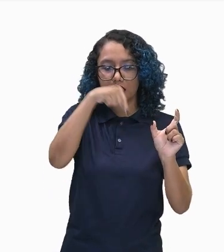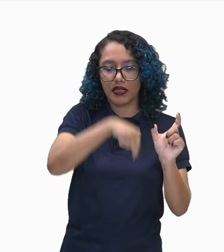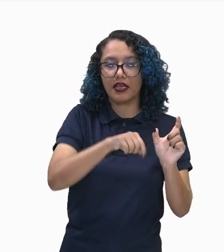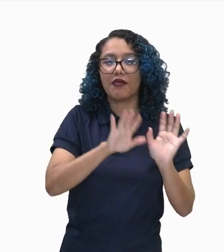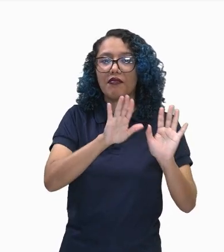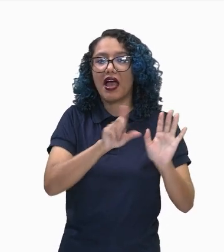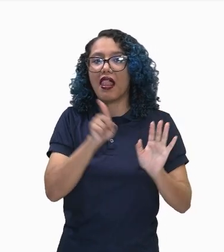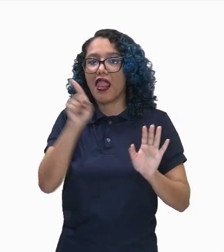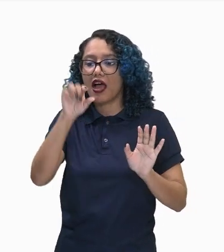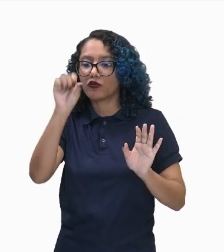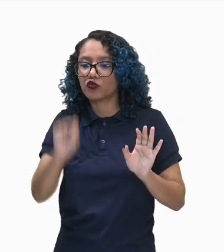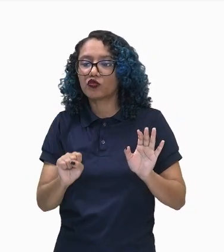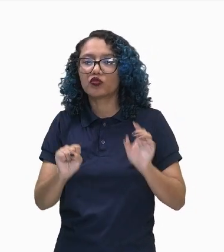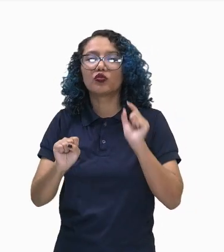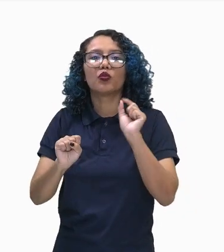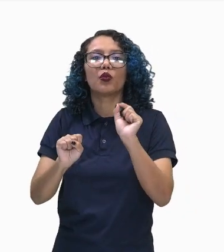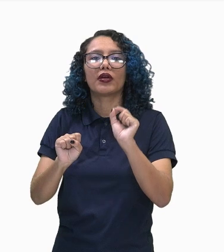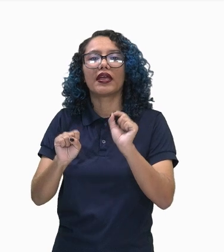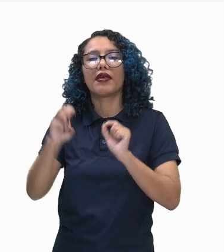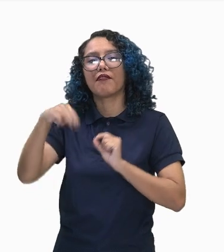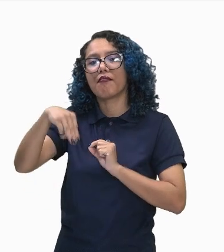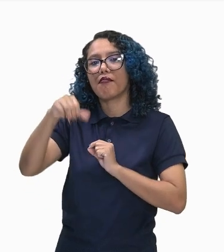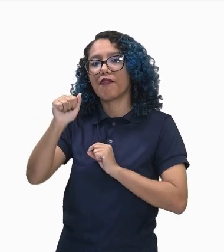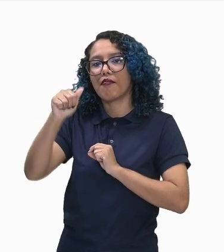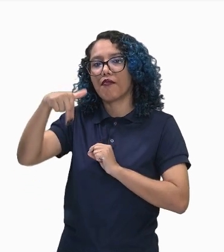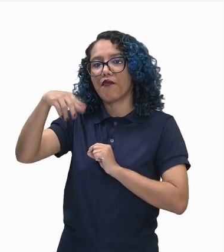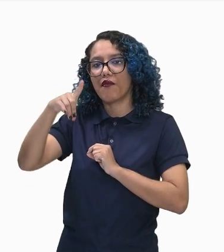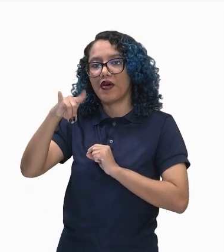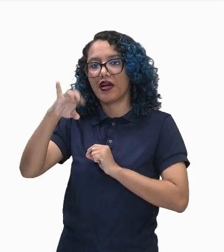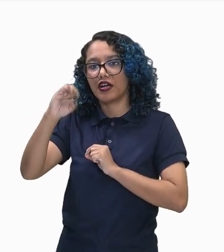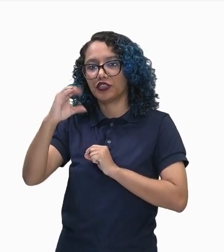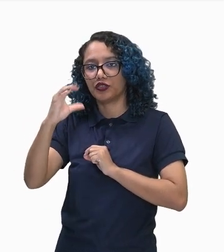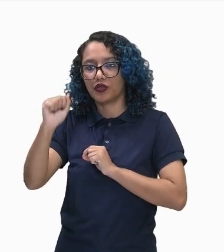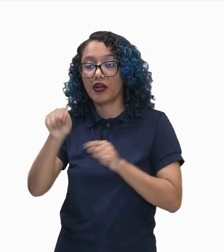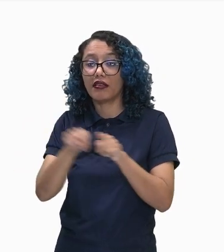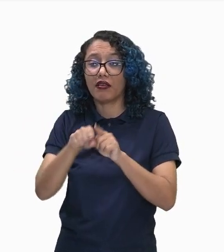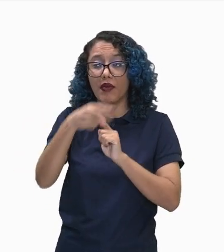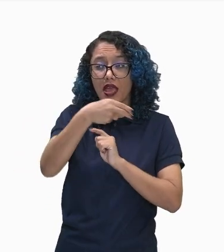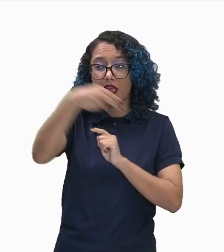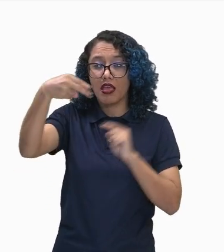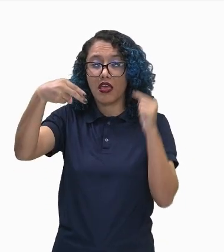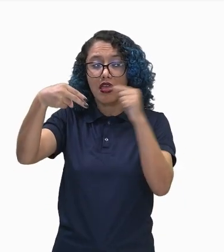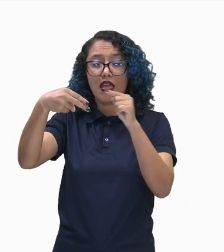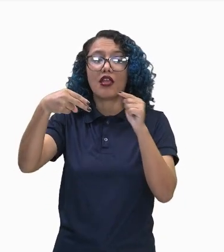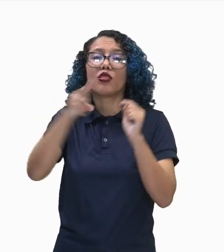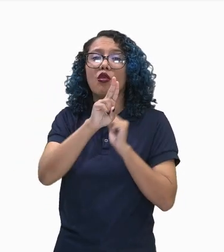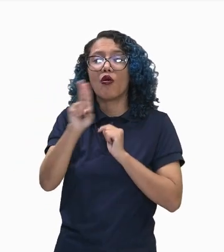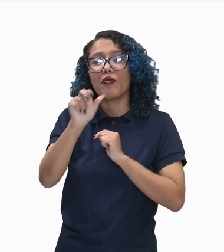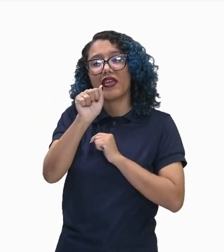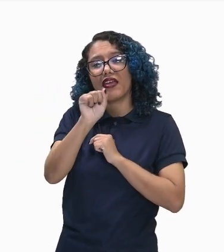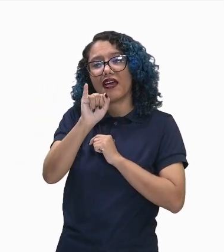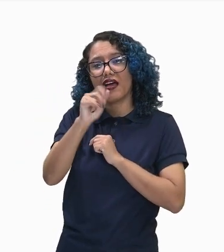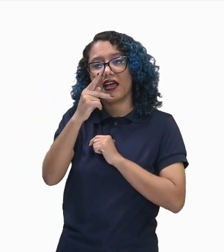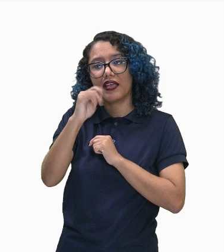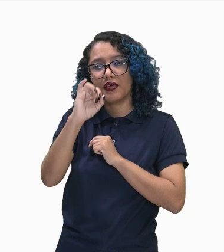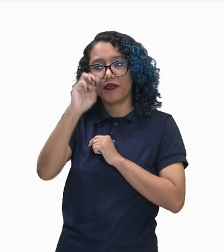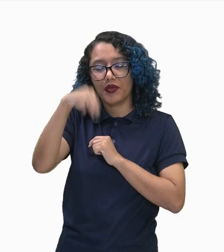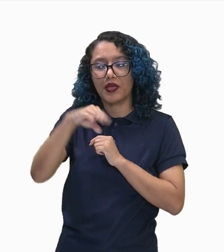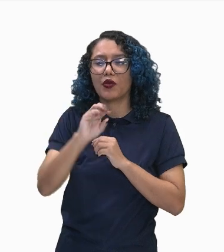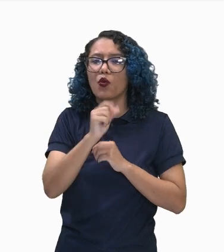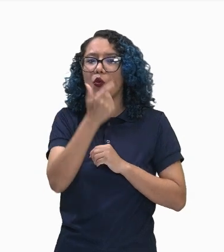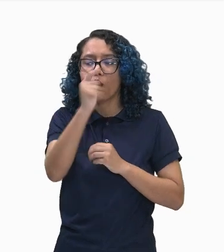mandioca. E no Nordeste também é aipim. Então, nós vemos que são diferentes. A mexerica pode